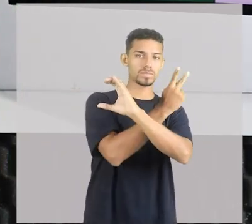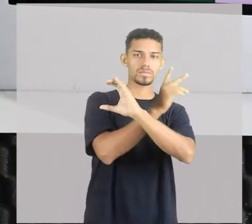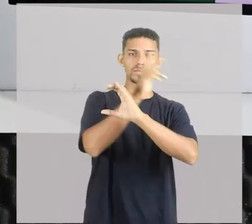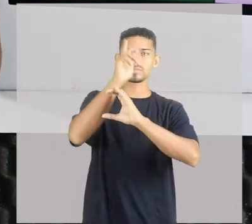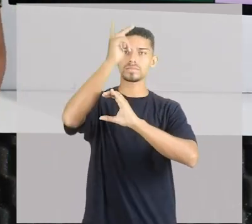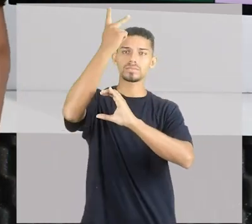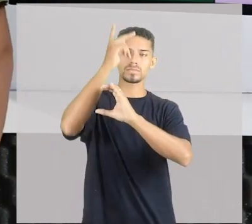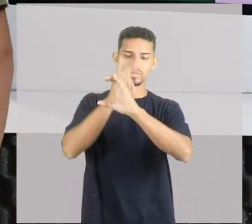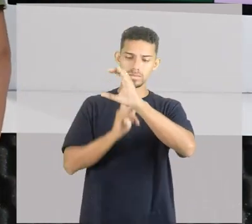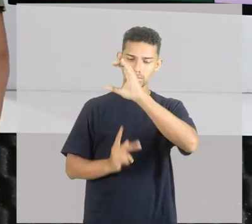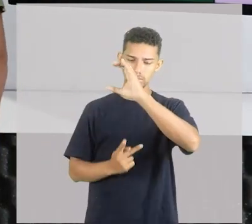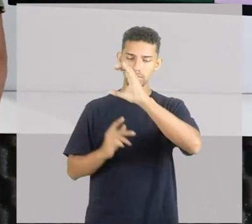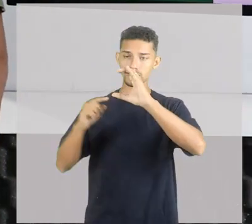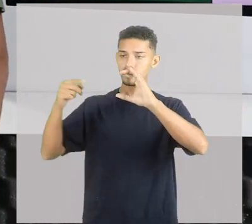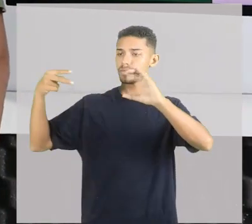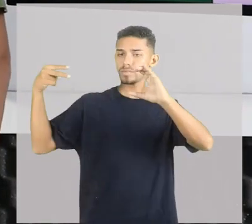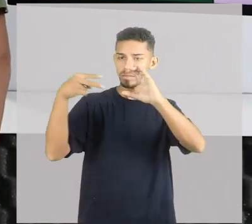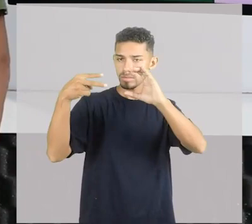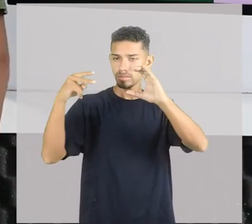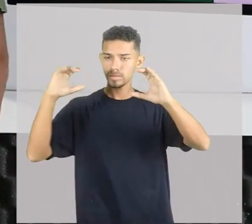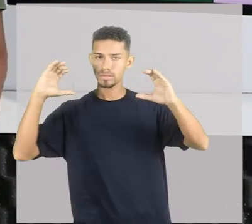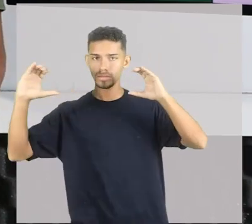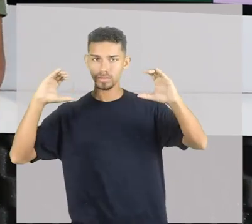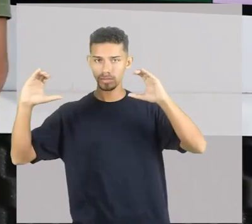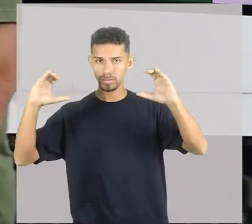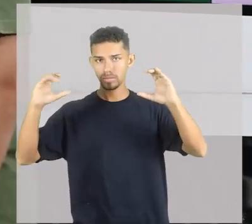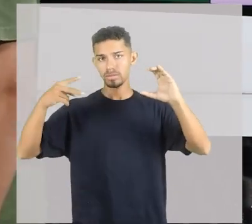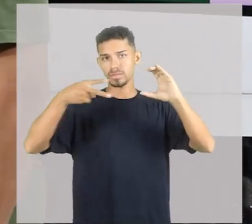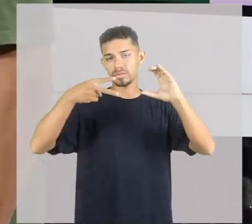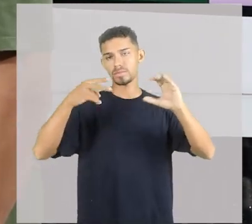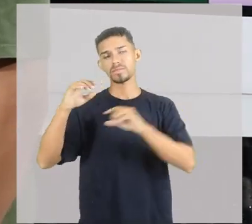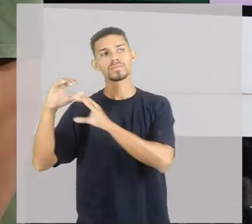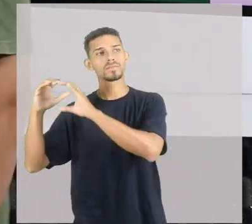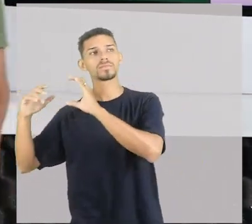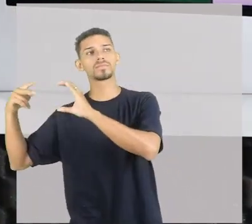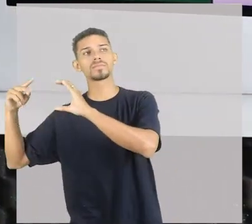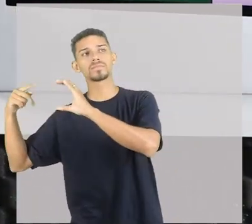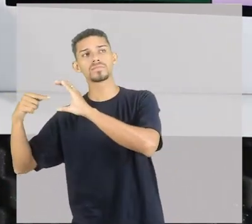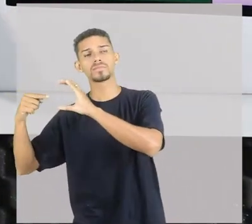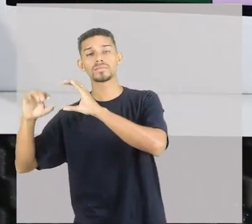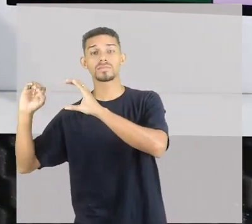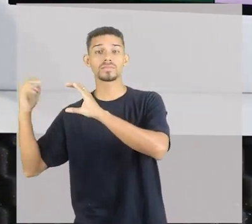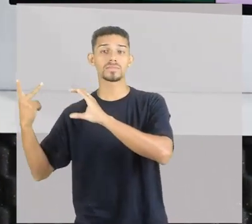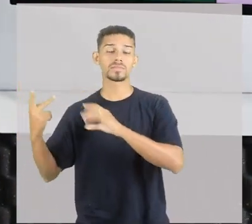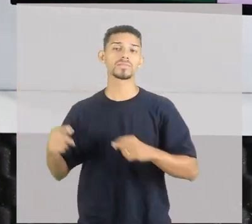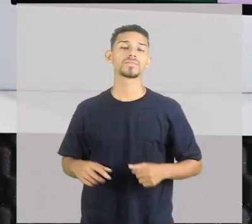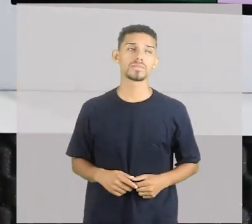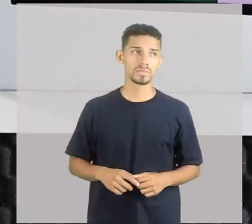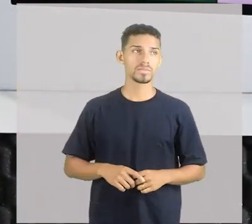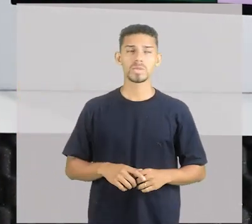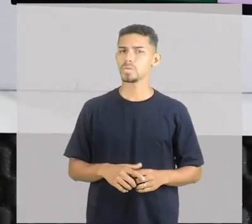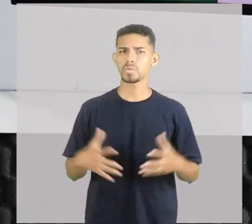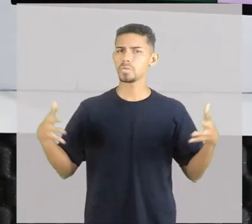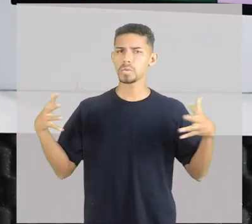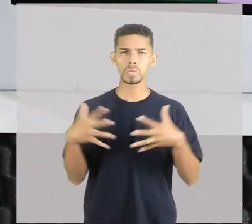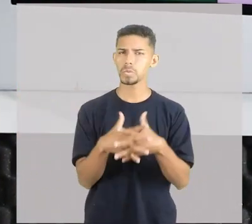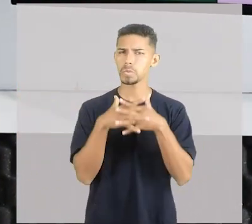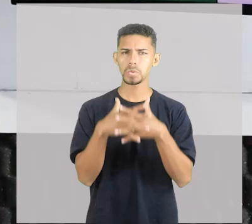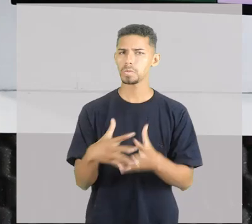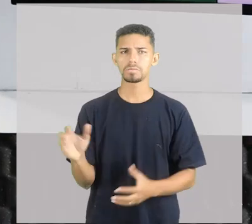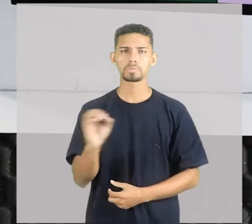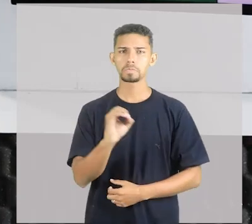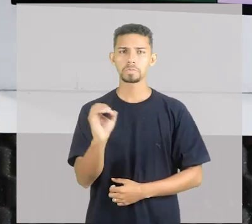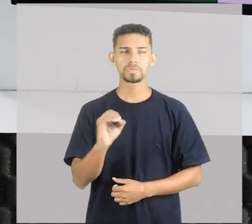entre carbonos, aquele carbonozinho é insaturado. Tá bom? Então, não confunde álcool, fenol e enol. Outro